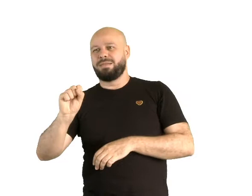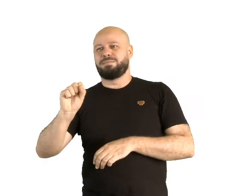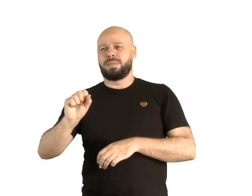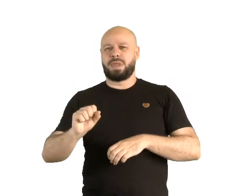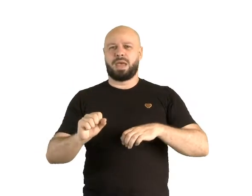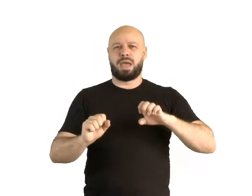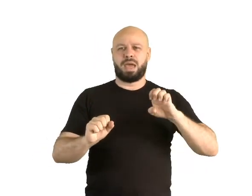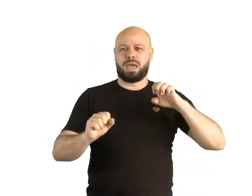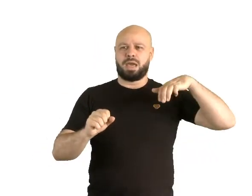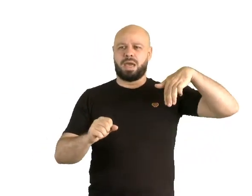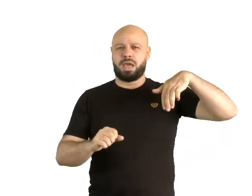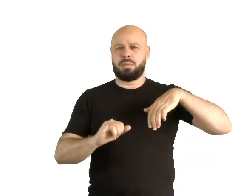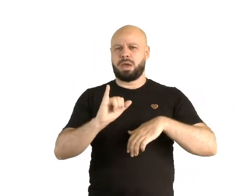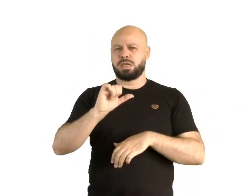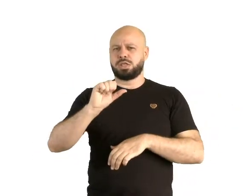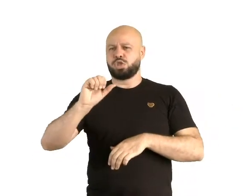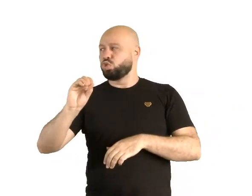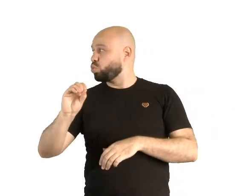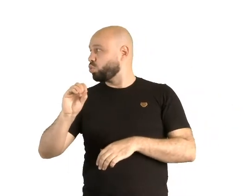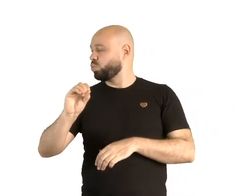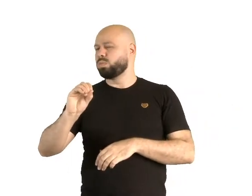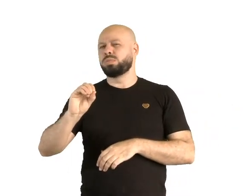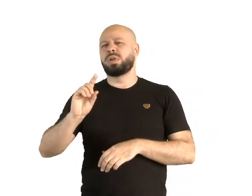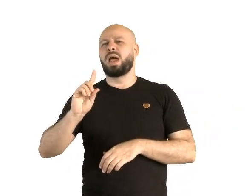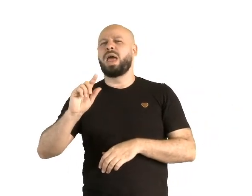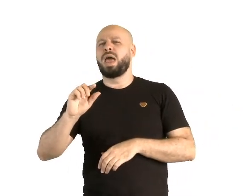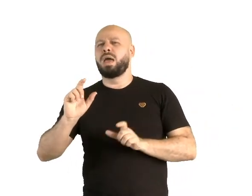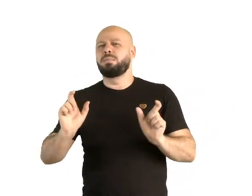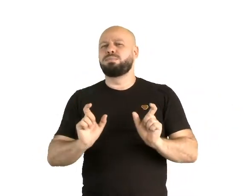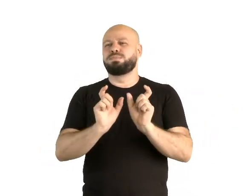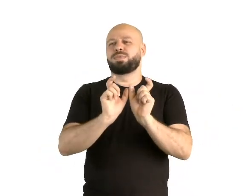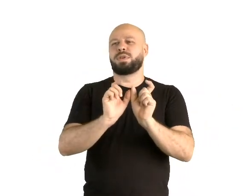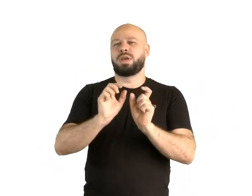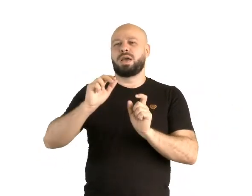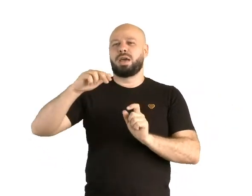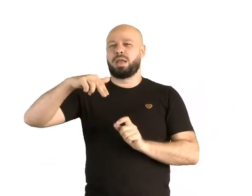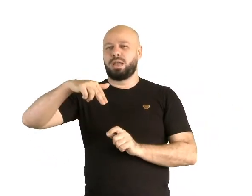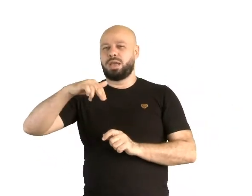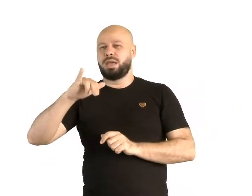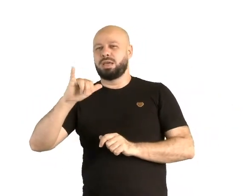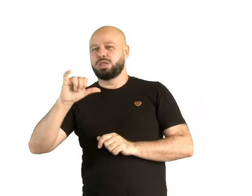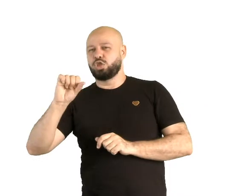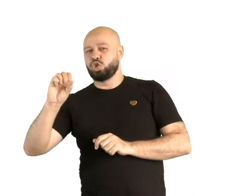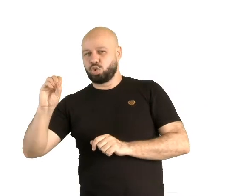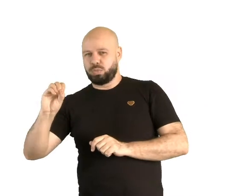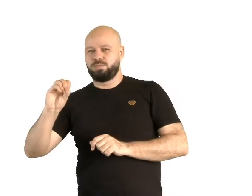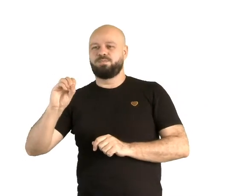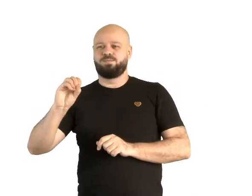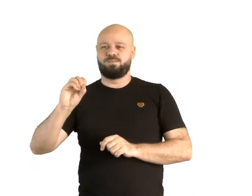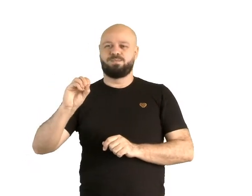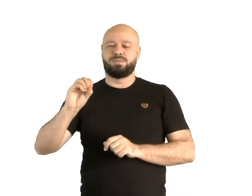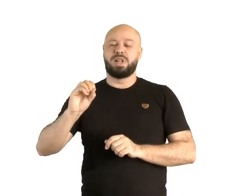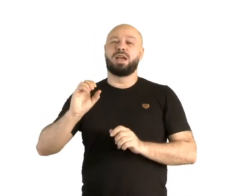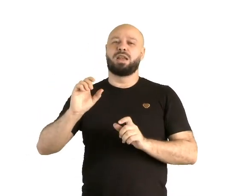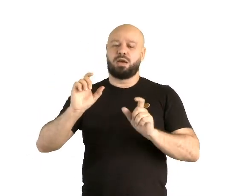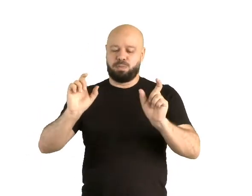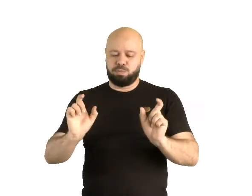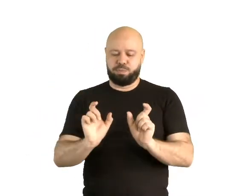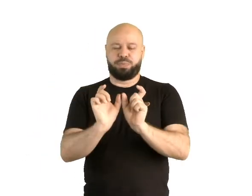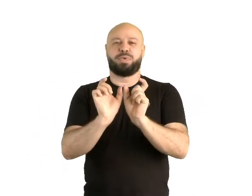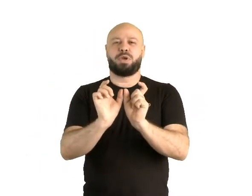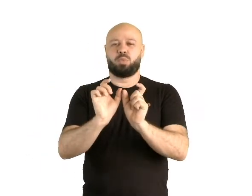mais isso, juntando, vira nisso. Então, aí a gente forma o